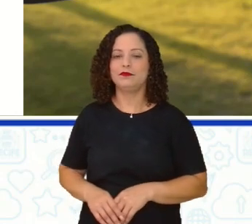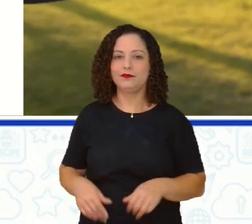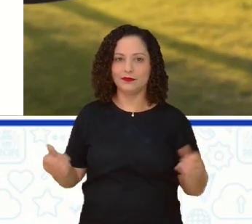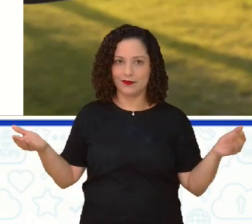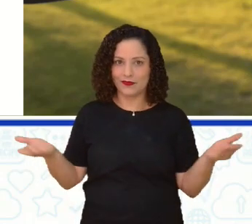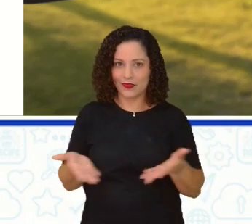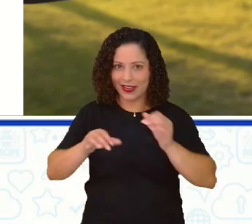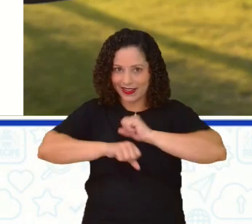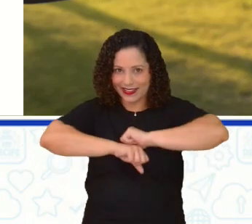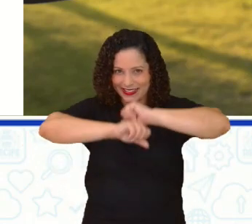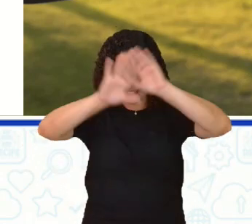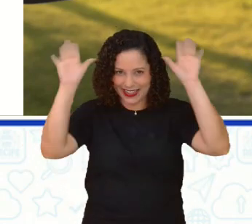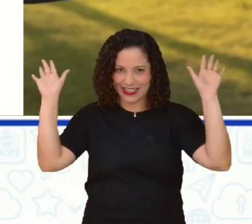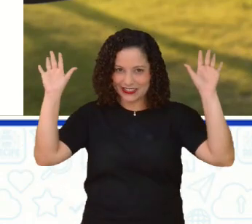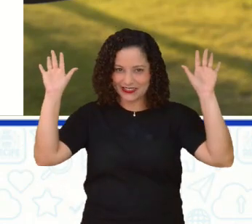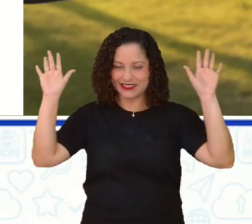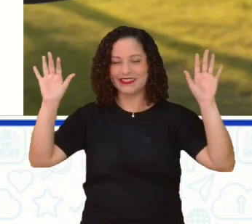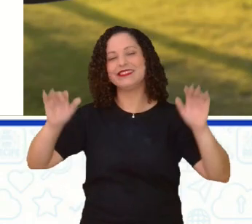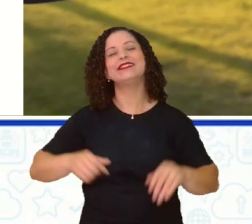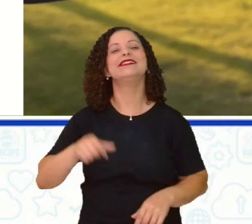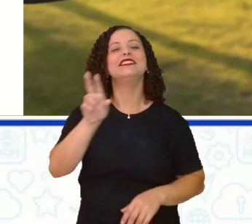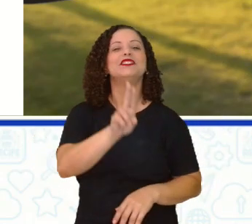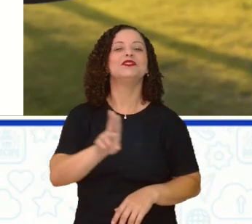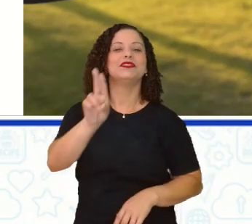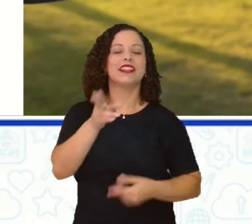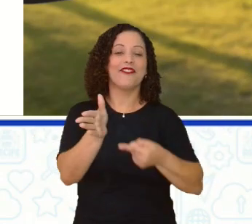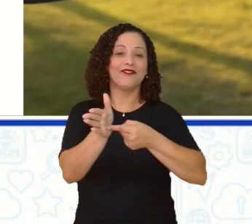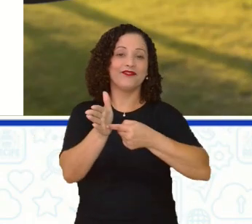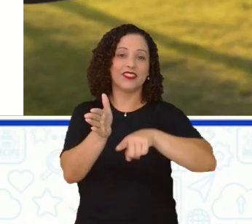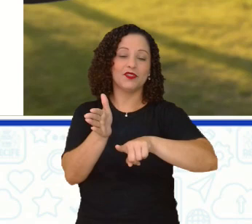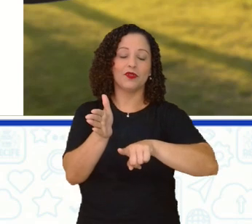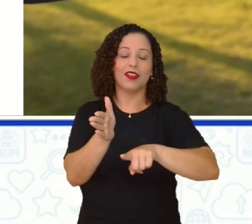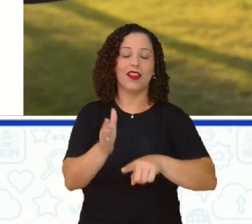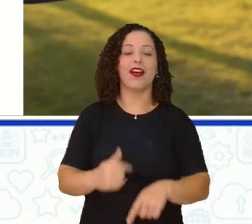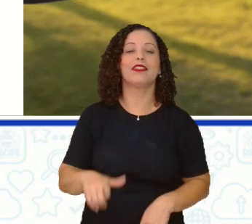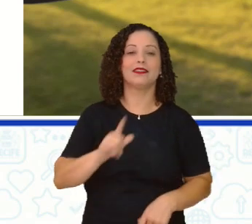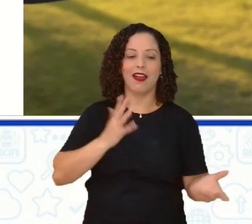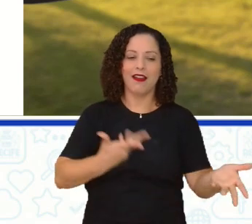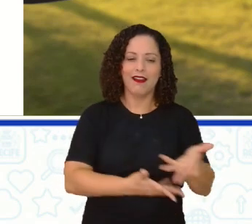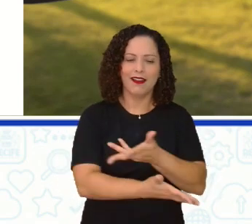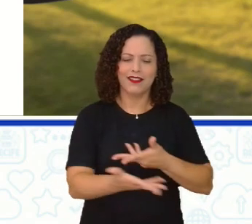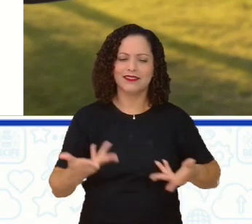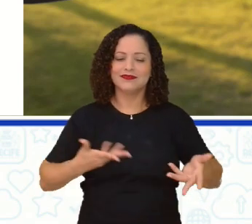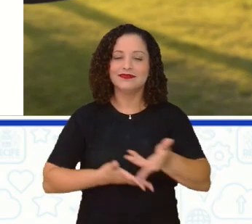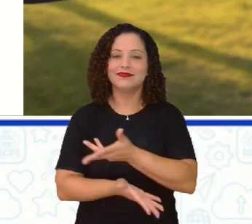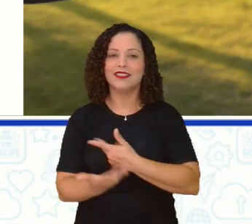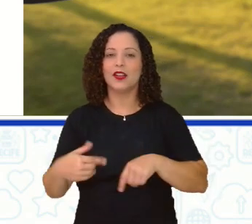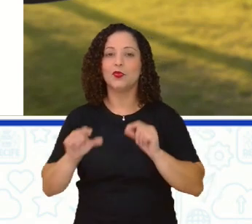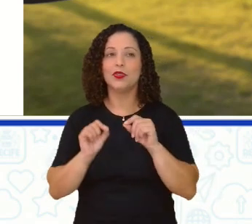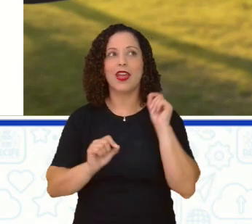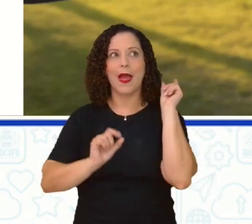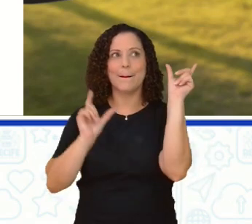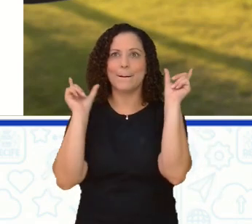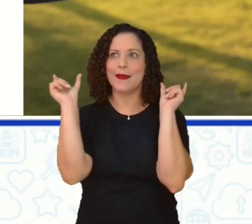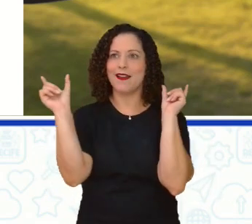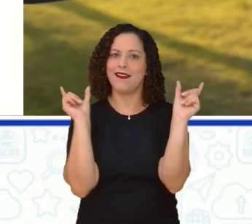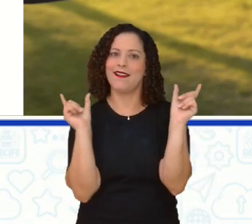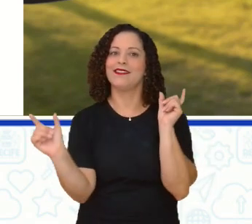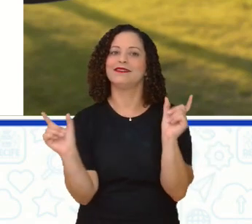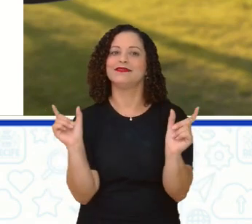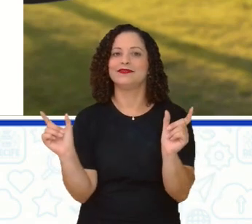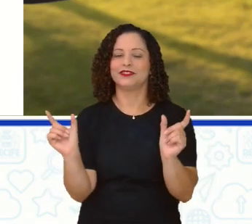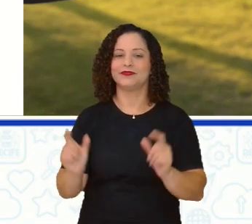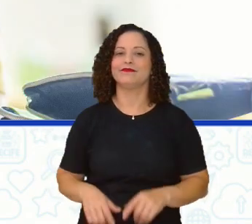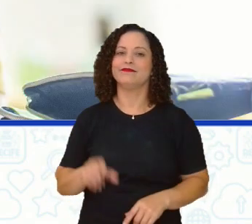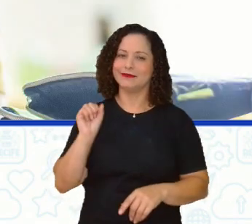ficou claro, não é? Que o uso da vírgula também tem a ver com a posição das palavras e a organização das frases?